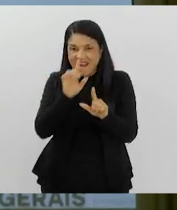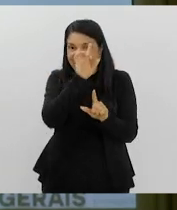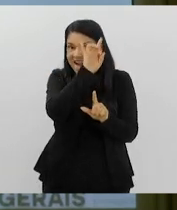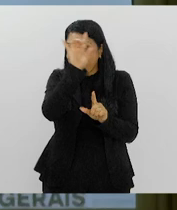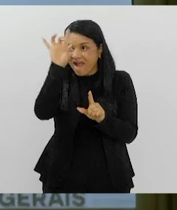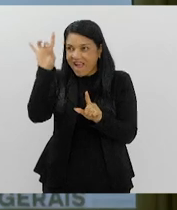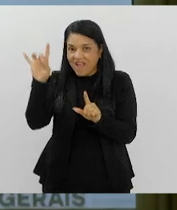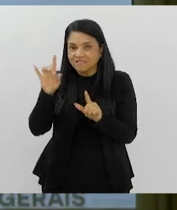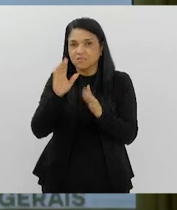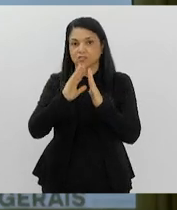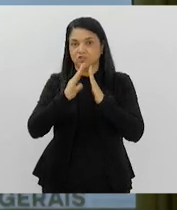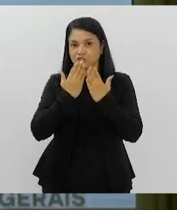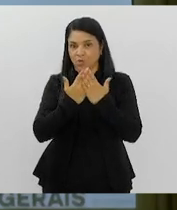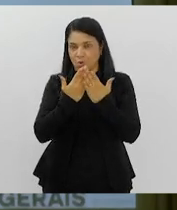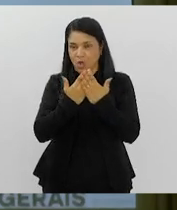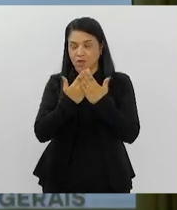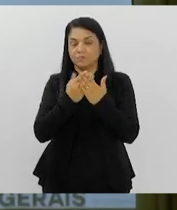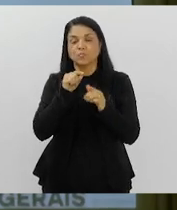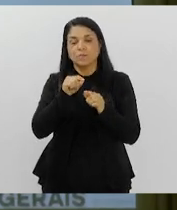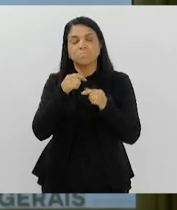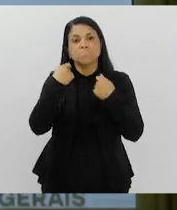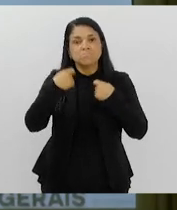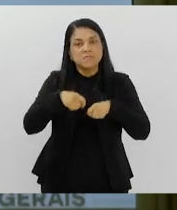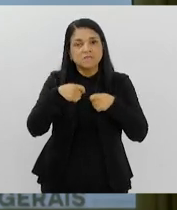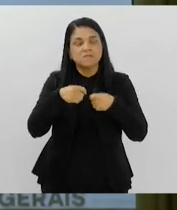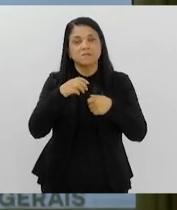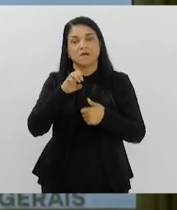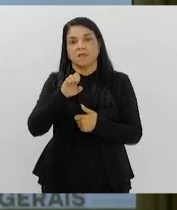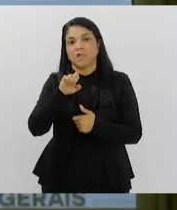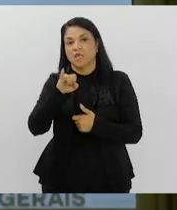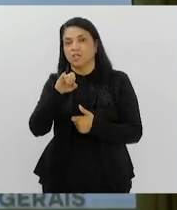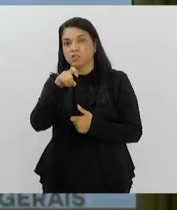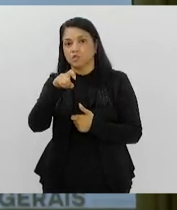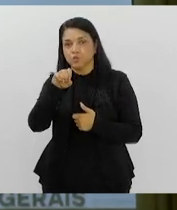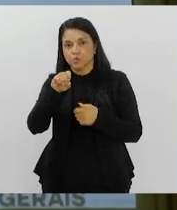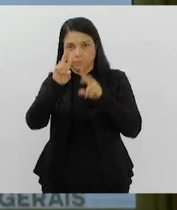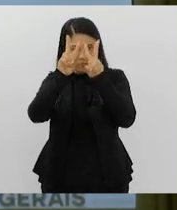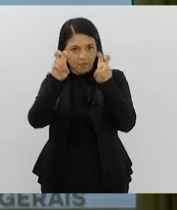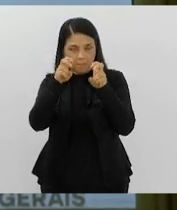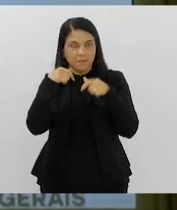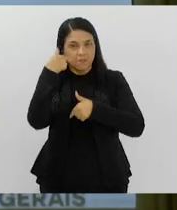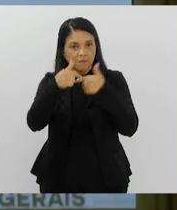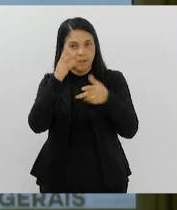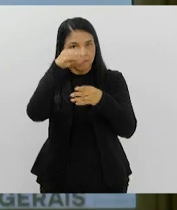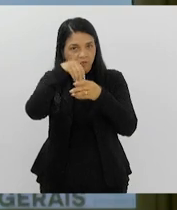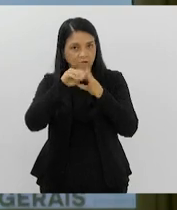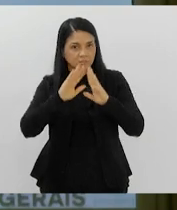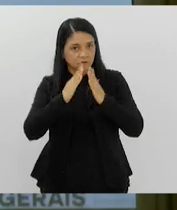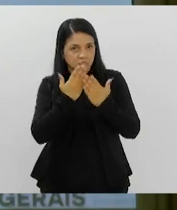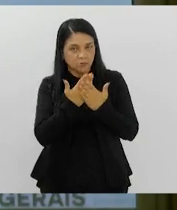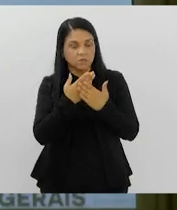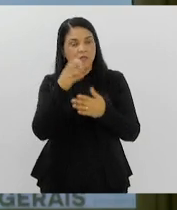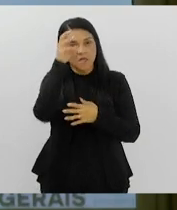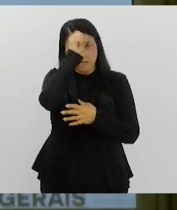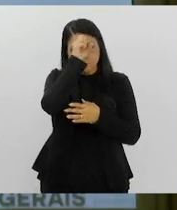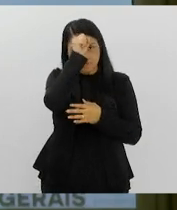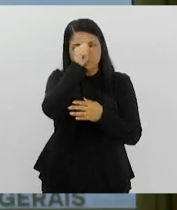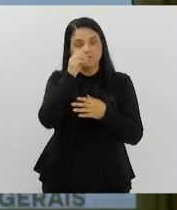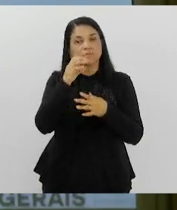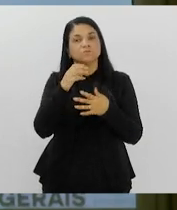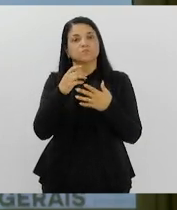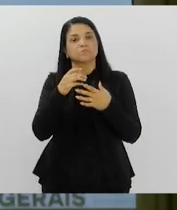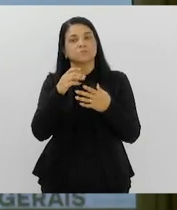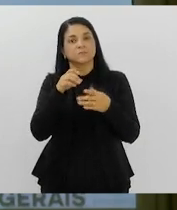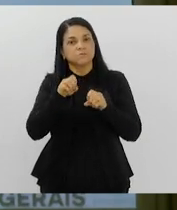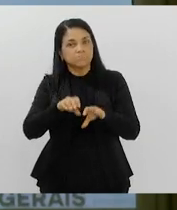de desenvolver e trabalhar dentro da nossa rede. Então, os eixos tratam das relações com o ensino e com a aprendizagem, as relações sociais